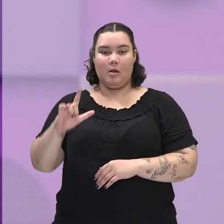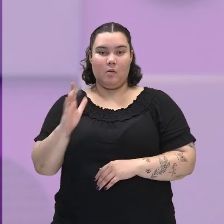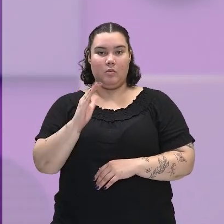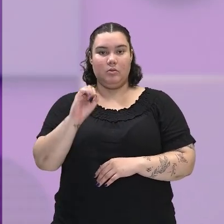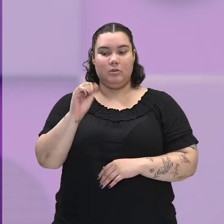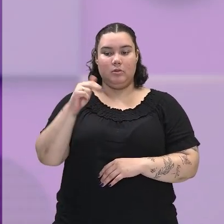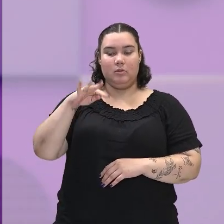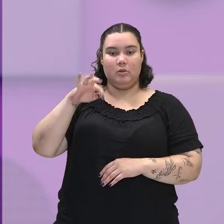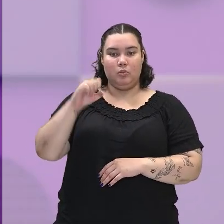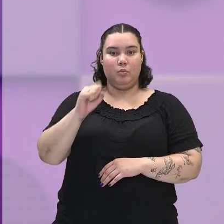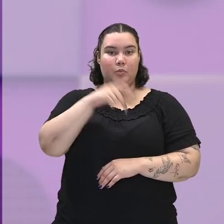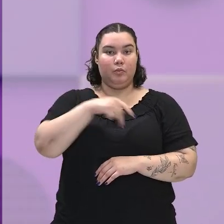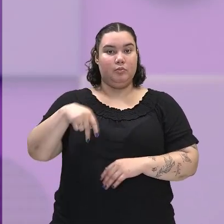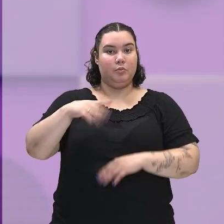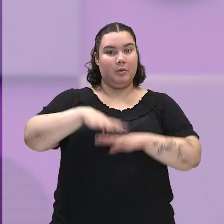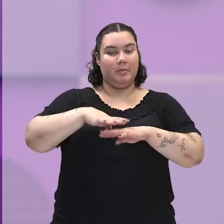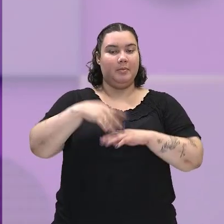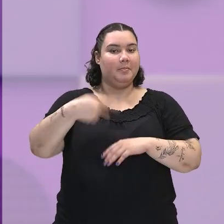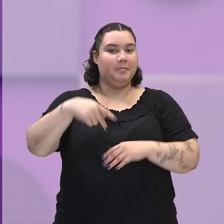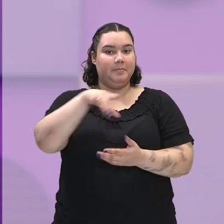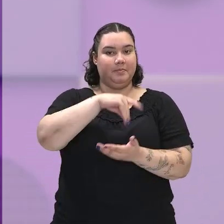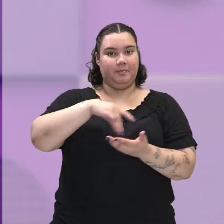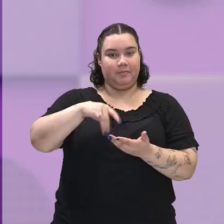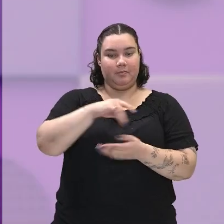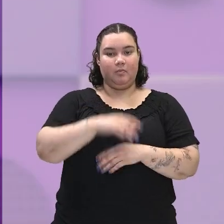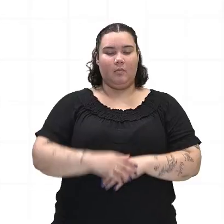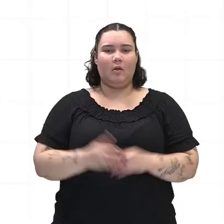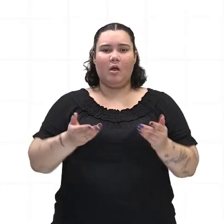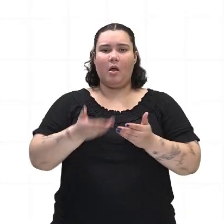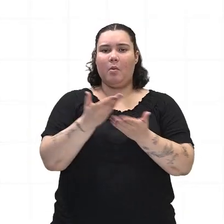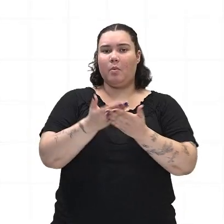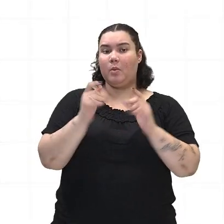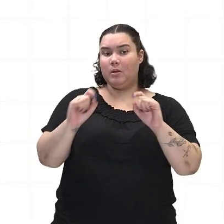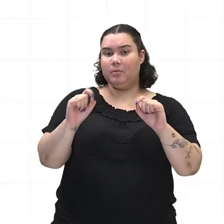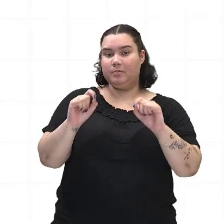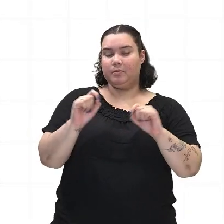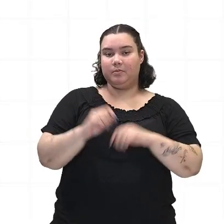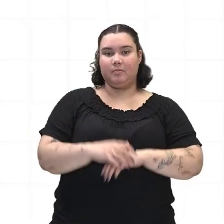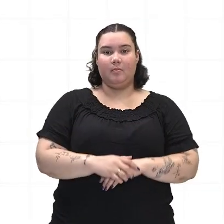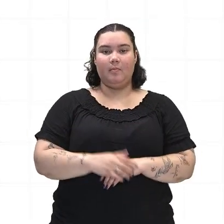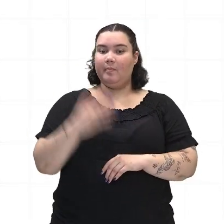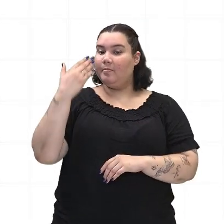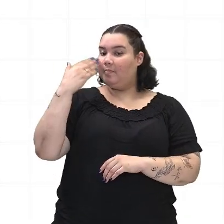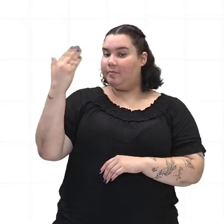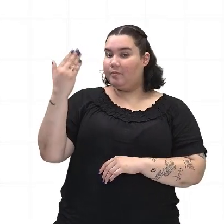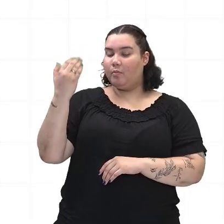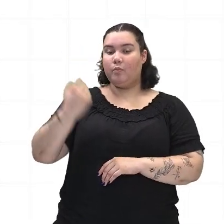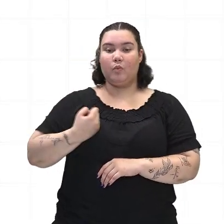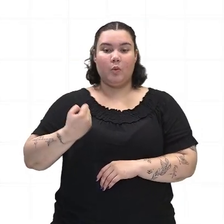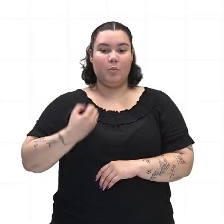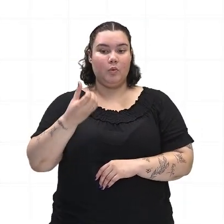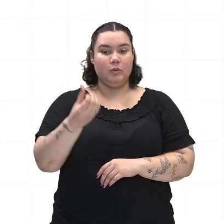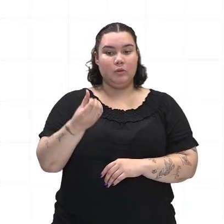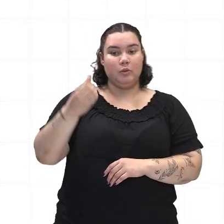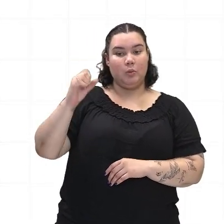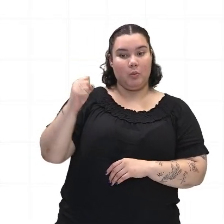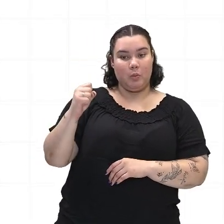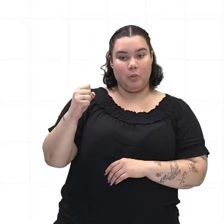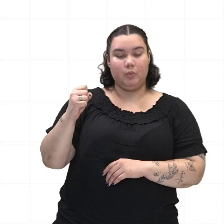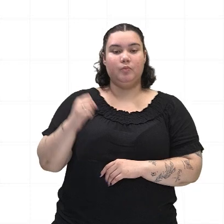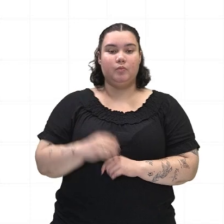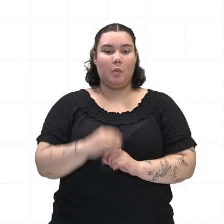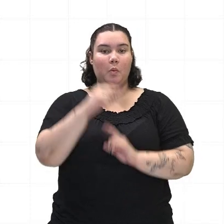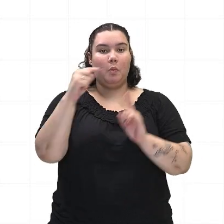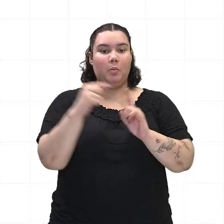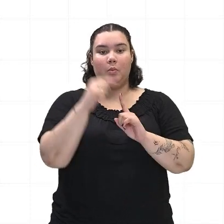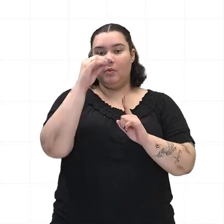aqui do Centro de Mídias, e vamos ver o que temos para a nossa aula. Aula de número 68, o objeto